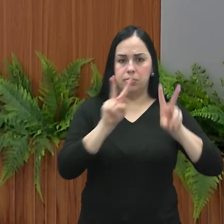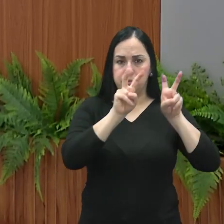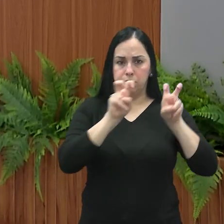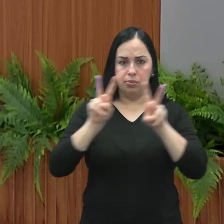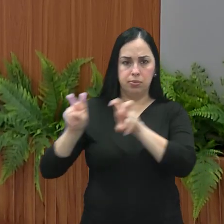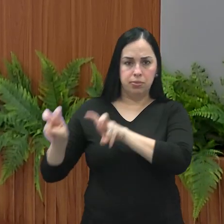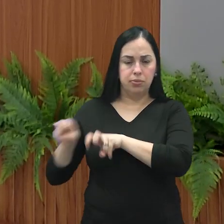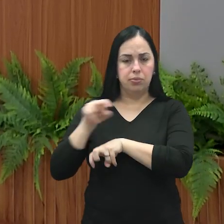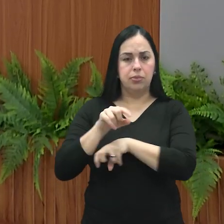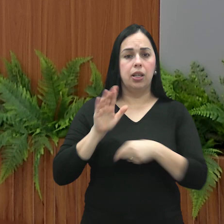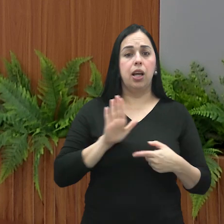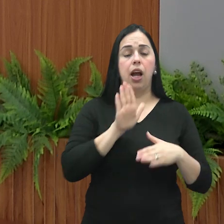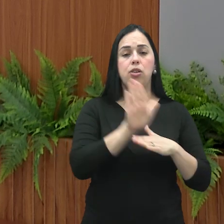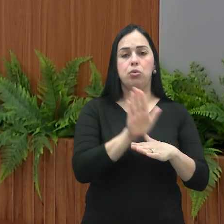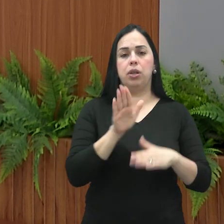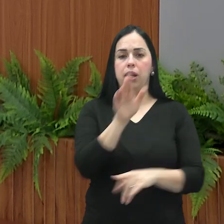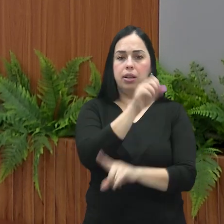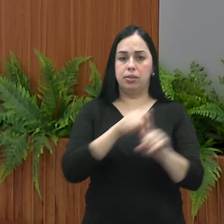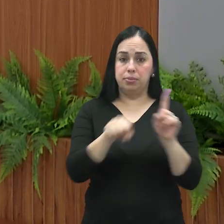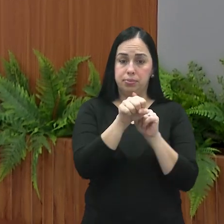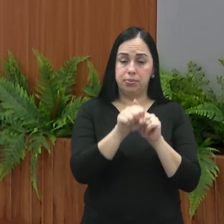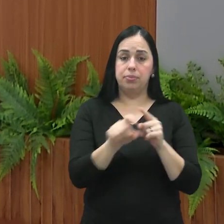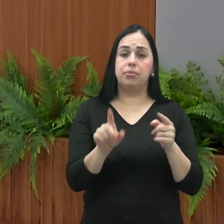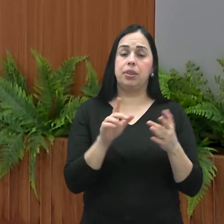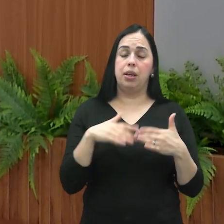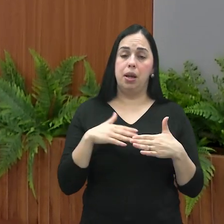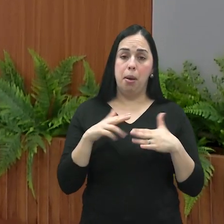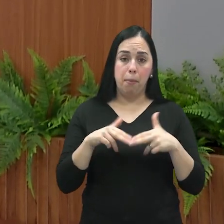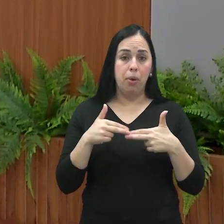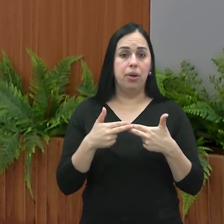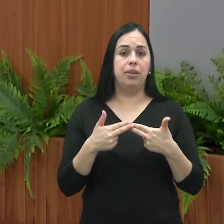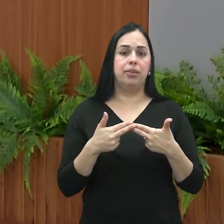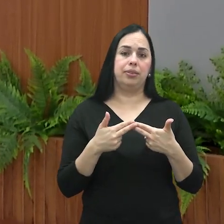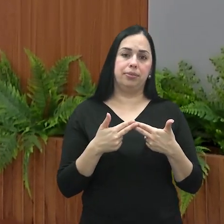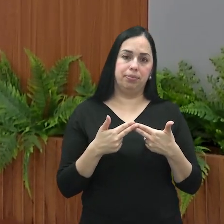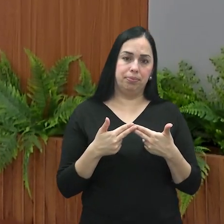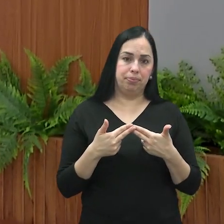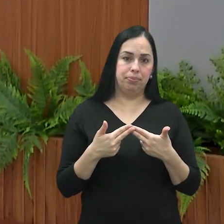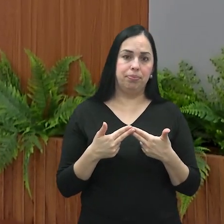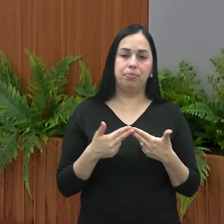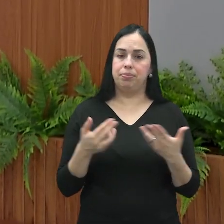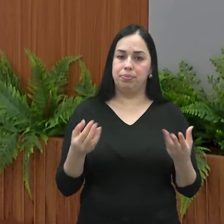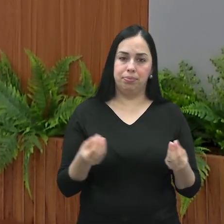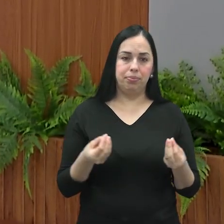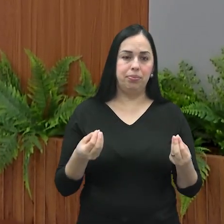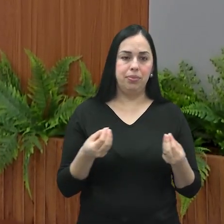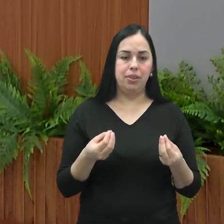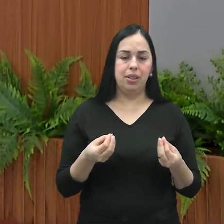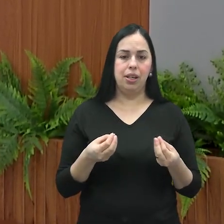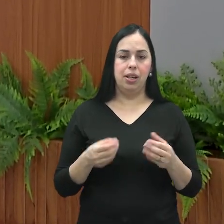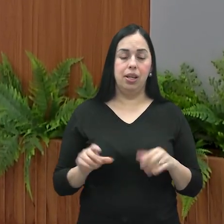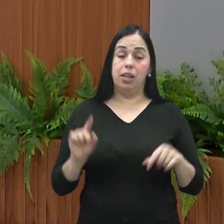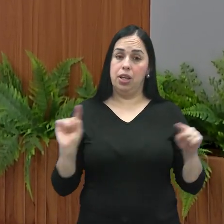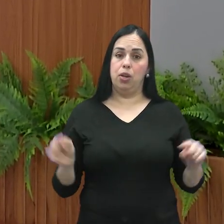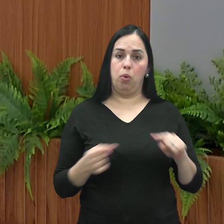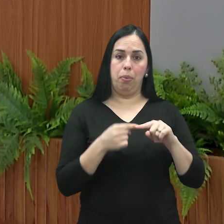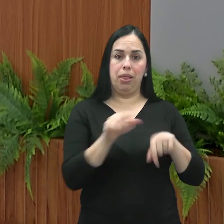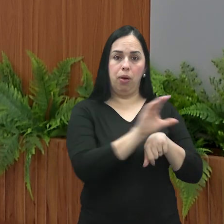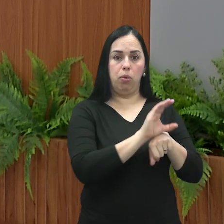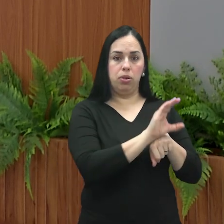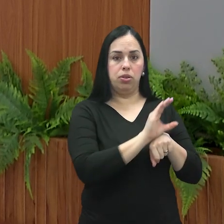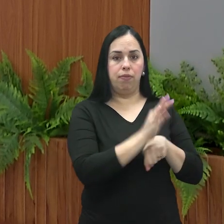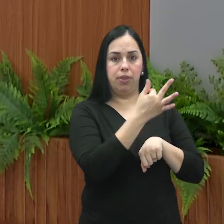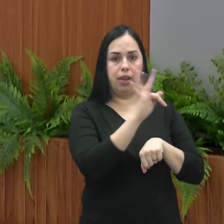maneira geral, elas têm um caráter público. E dada essa publicidade, que é dever da